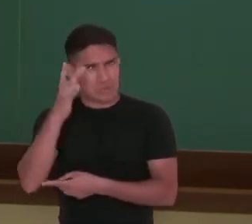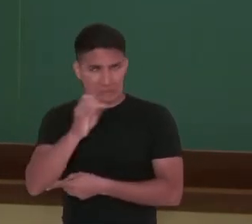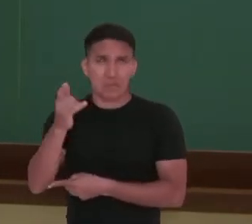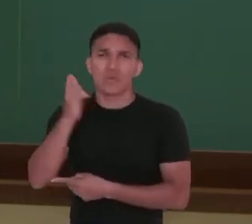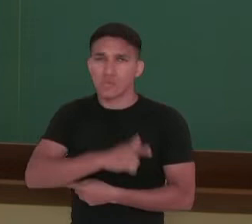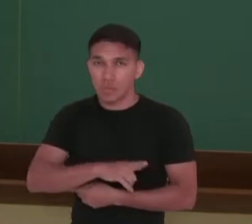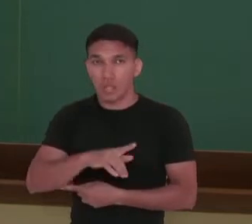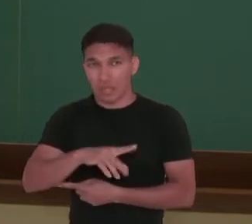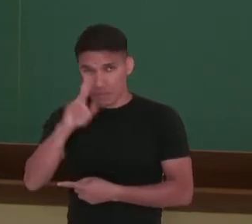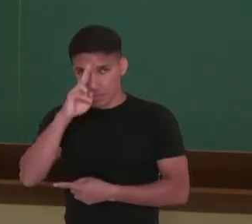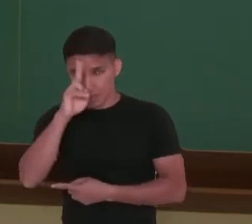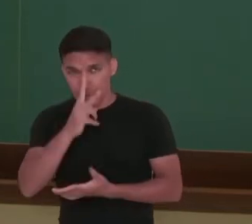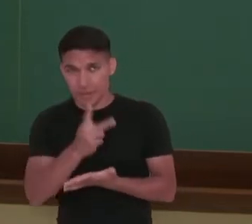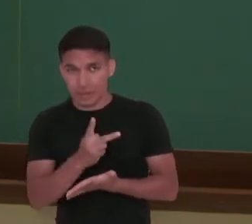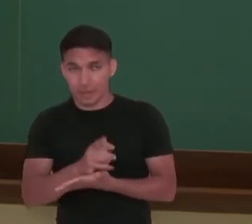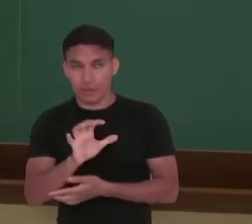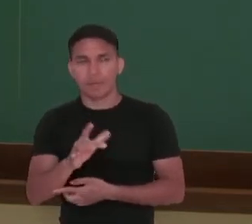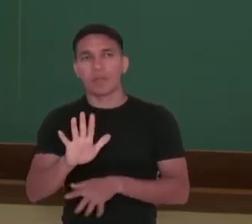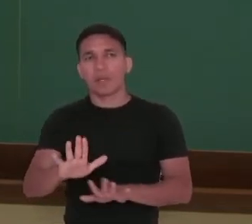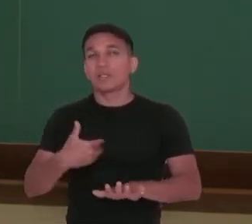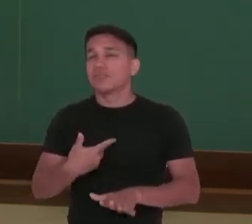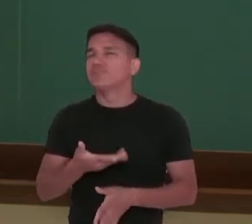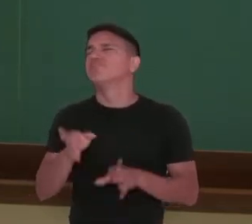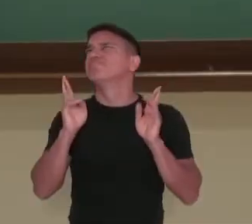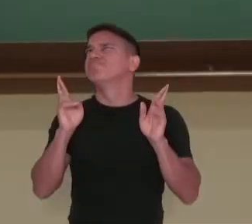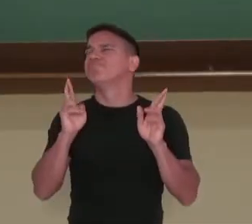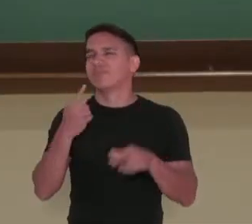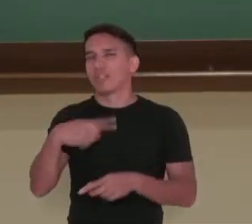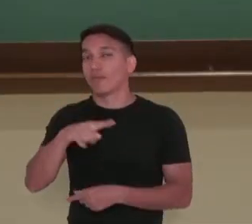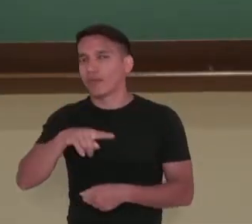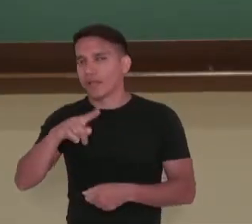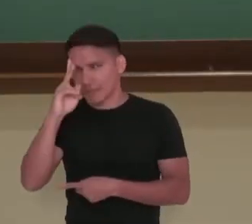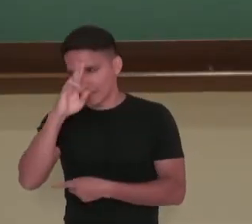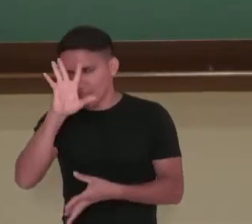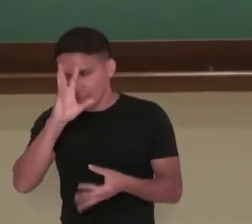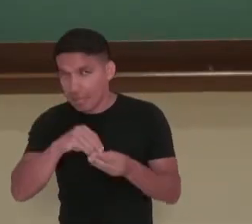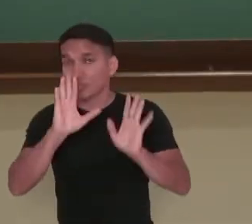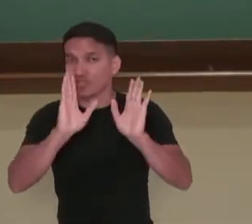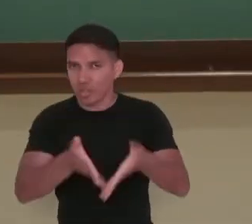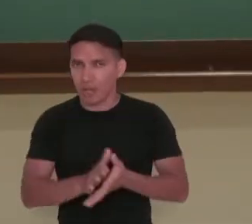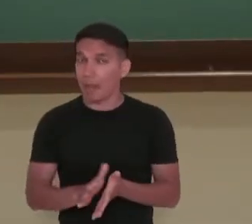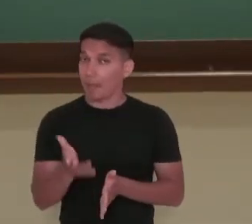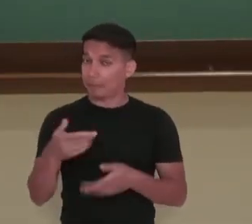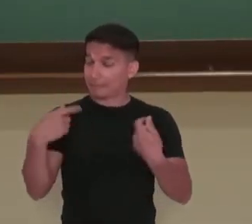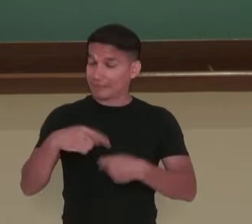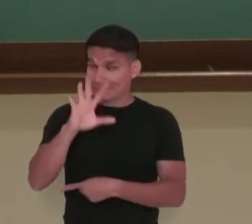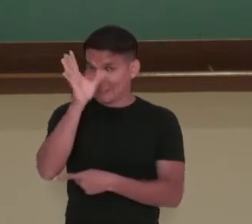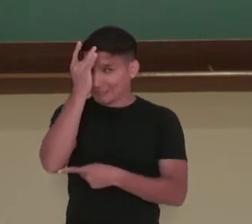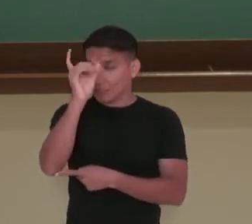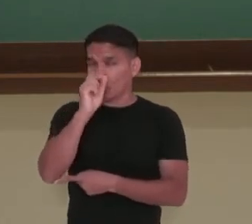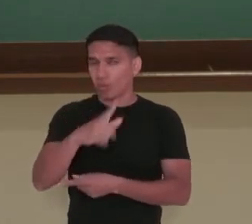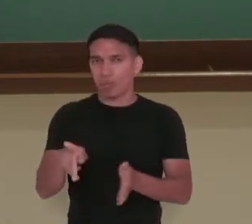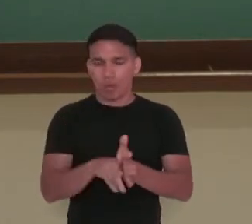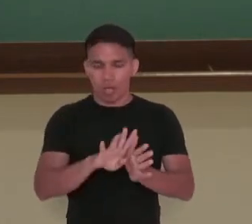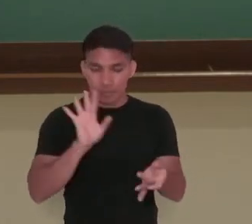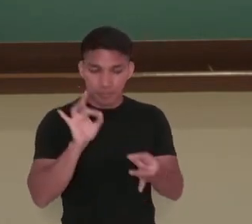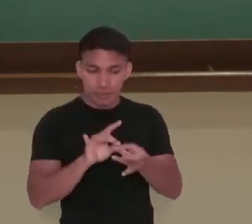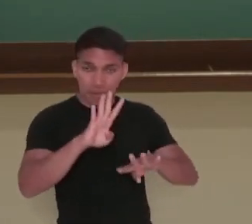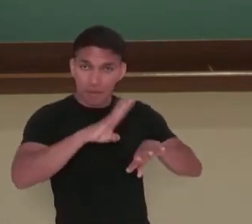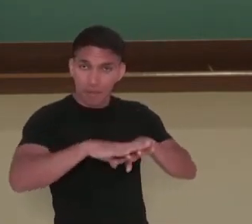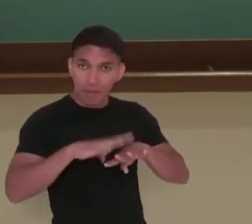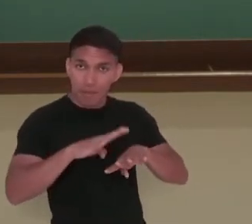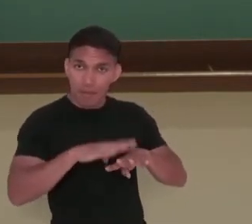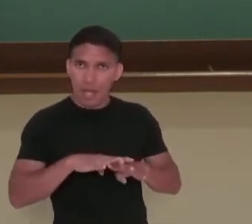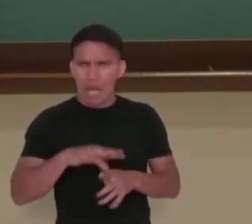do fundo do meu coração que você saiba disso. Querido aluno, o que você tem que lembrar? Lá na matemática você aprende